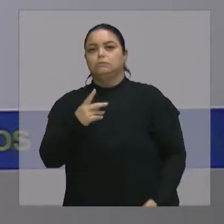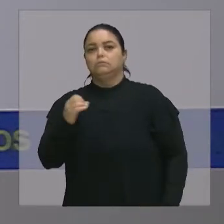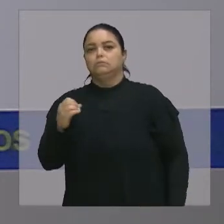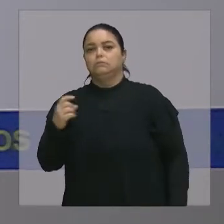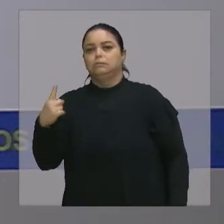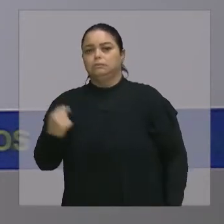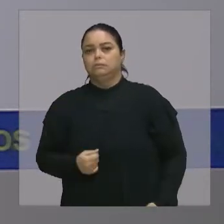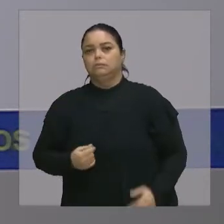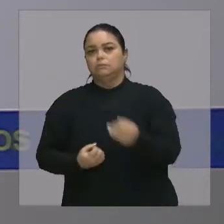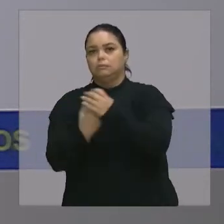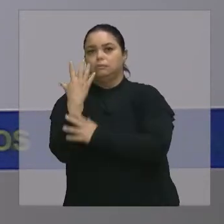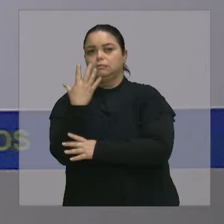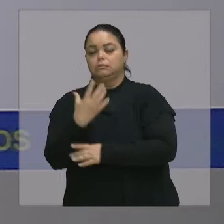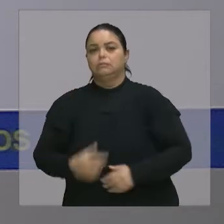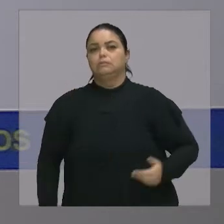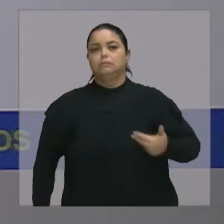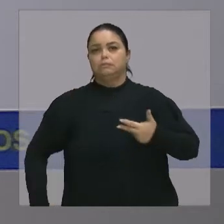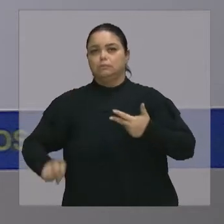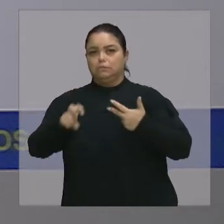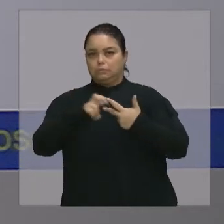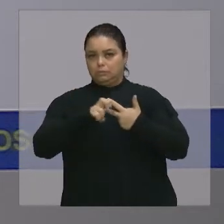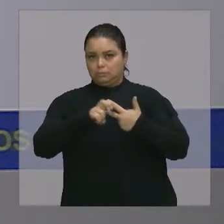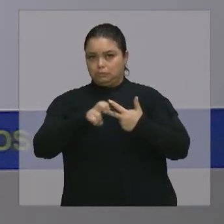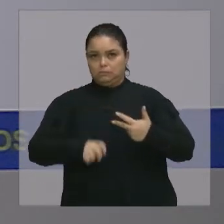327/2021, de autoria do Poder Executivo.